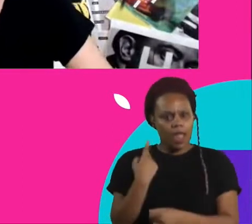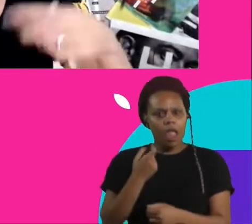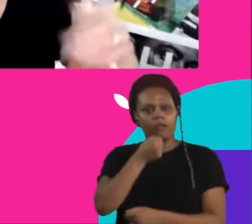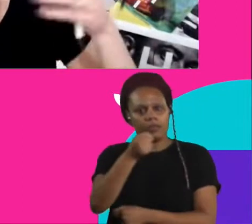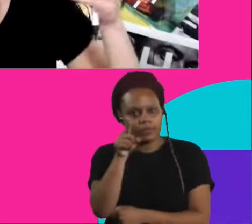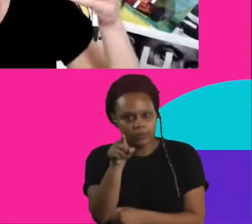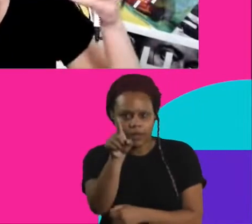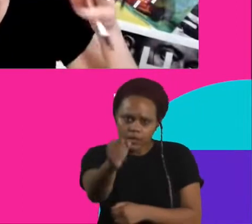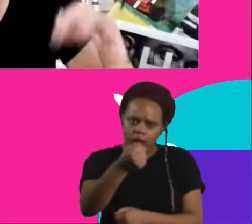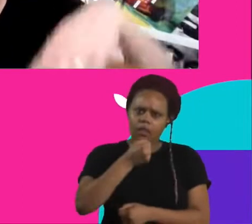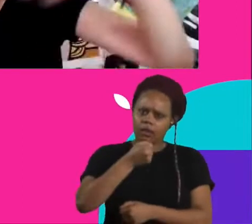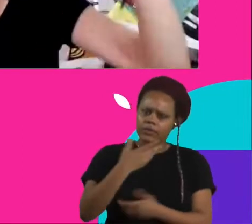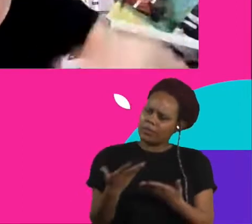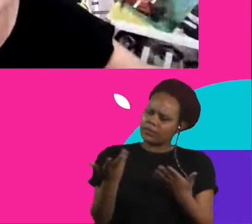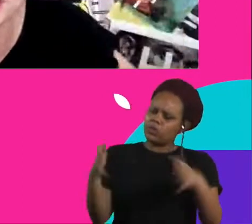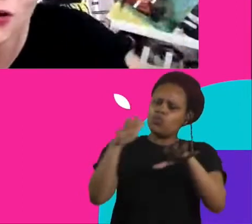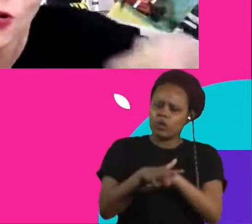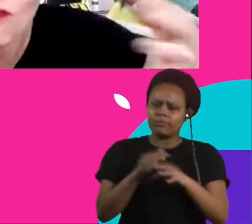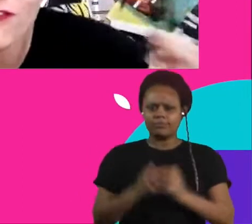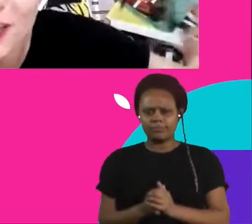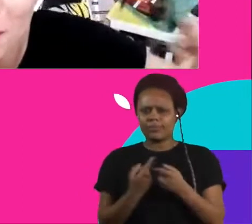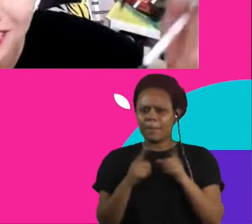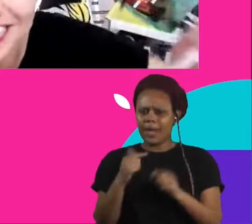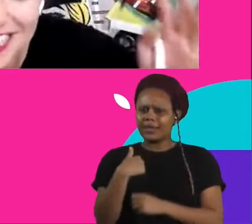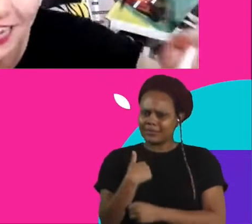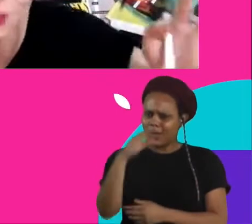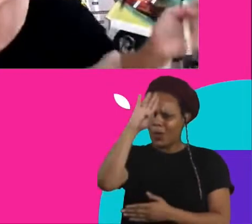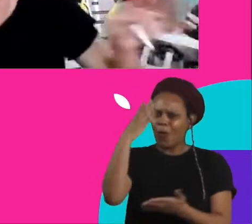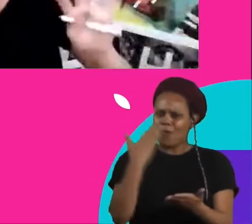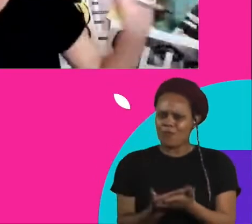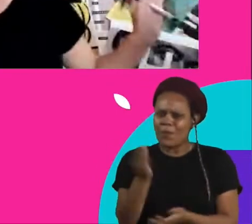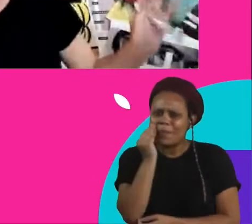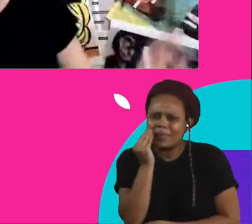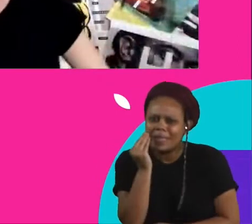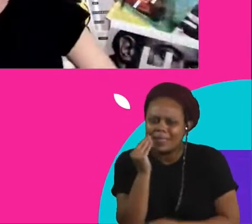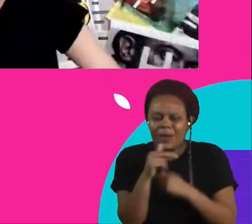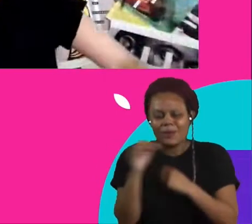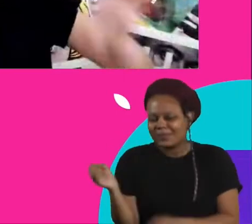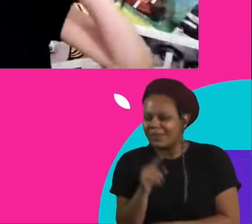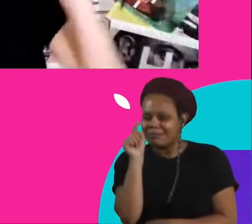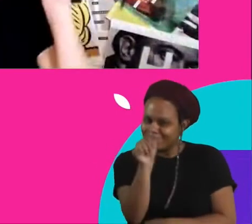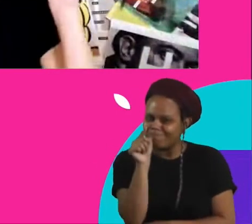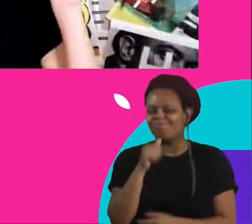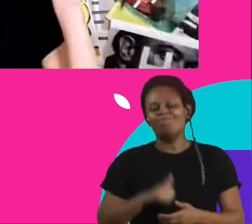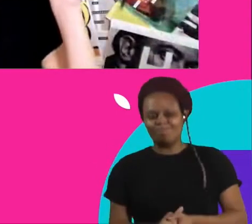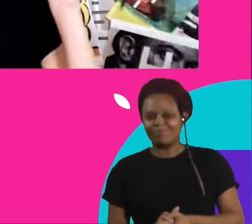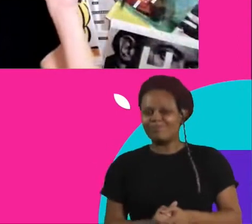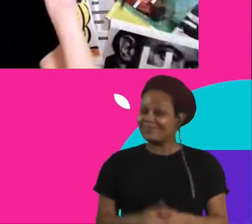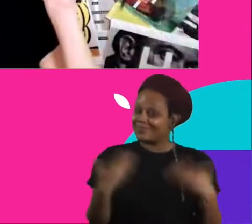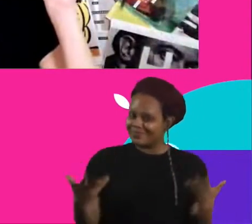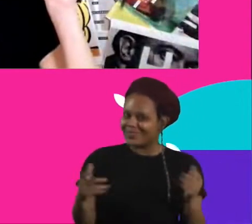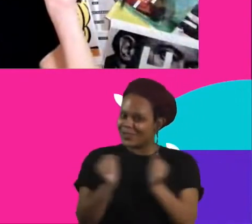me entrevista e a gente se intercala. Mas se tem uma pessoa que eu confio para testar coisa nova é você. Então, tamo de boa,